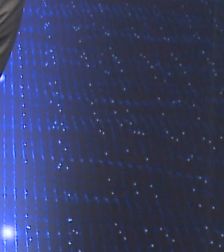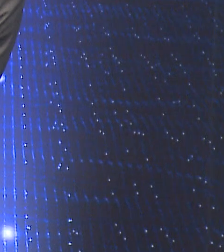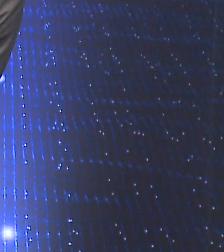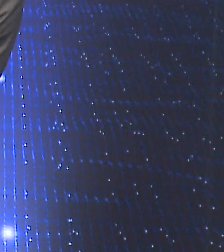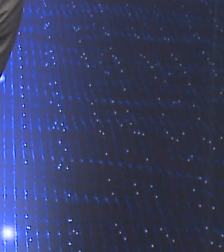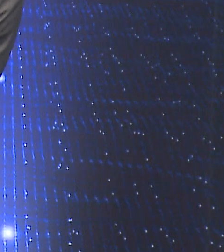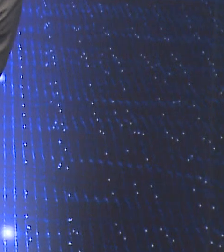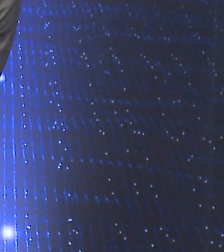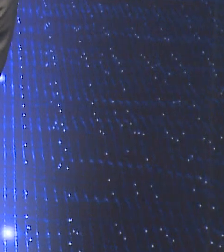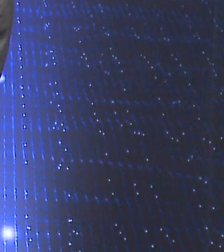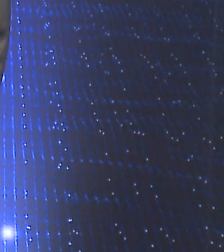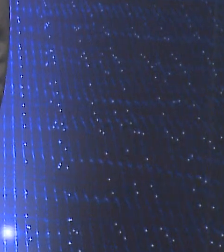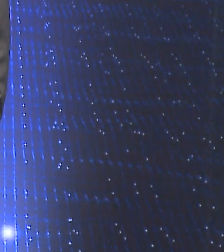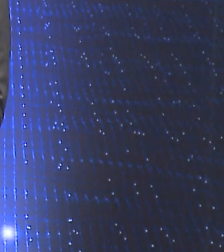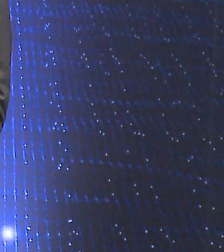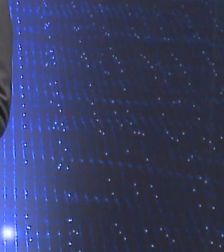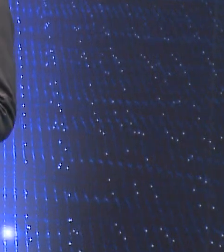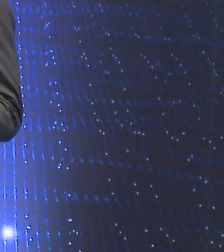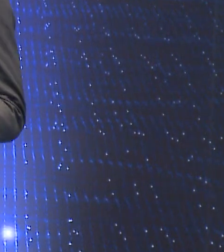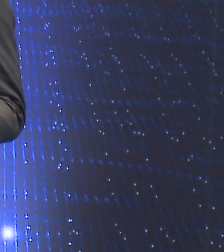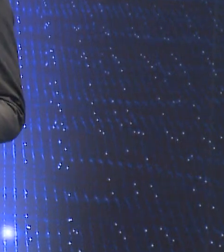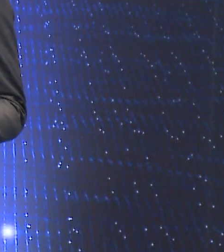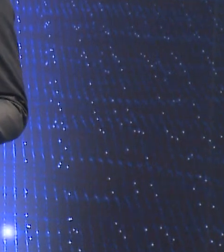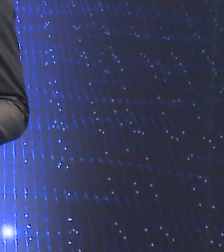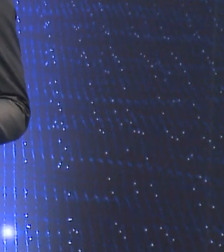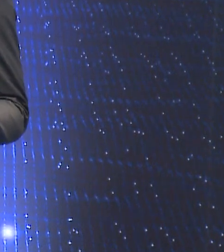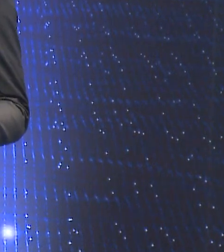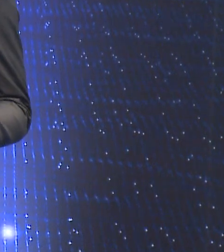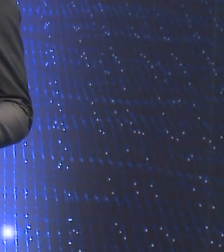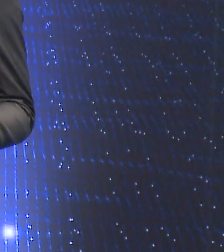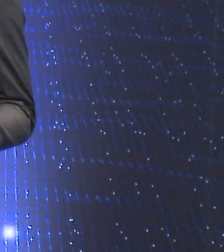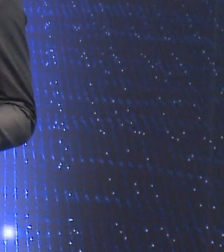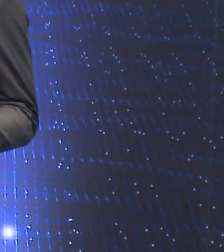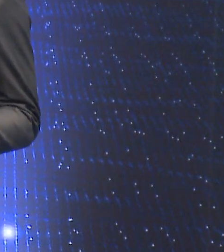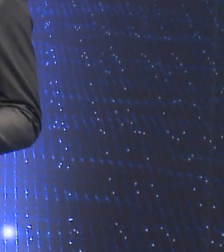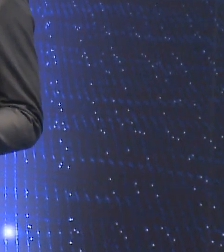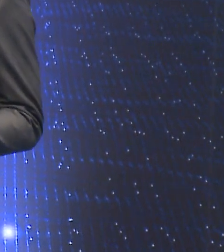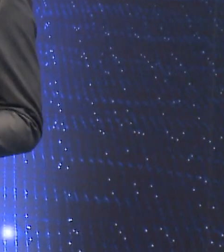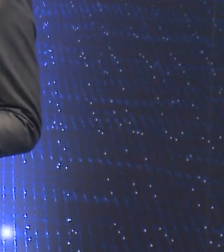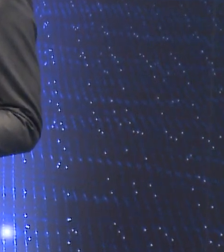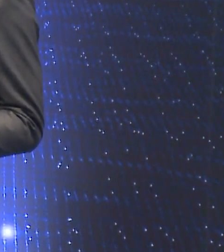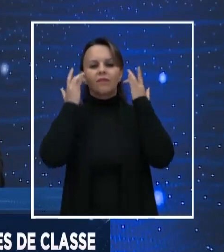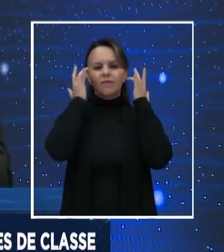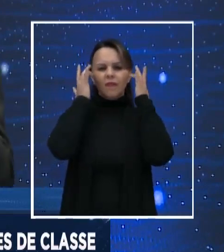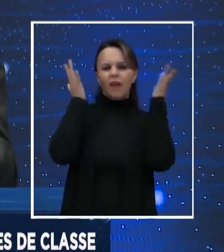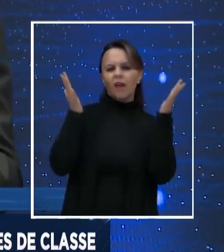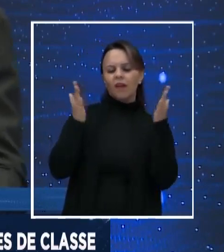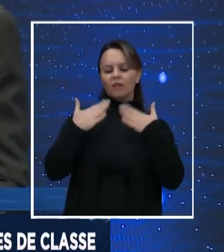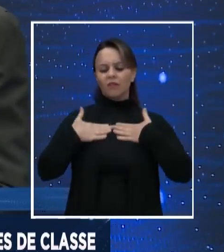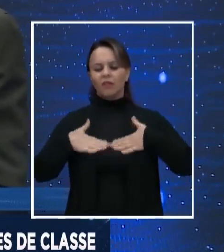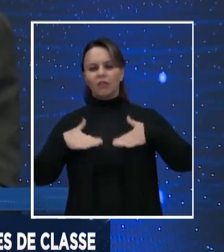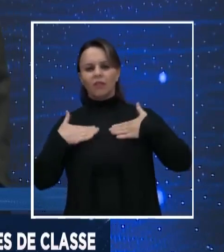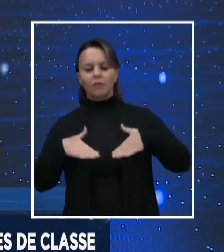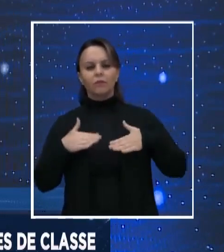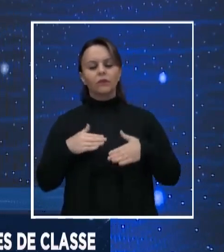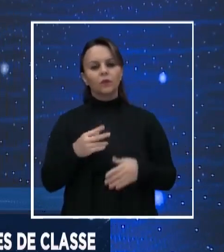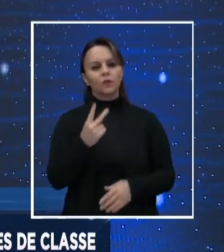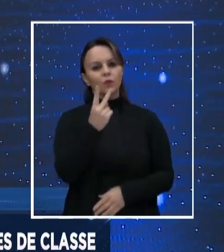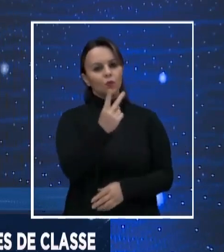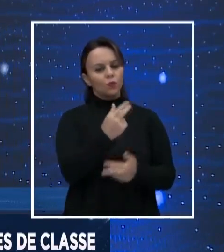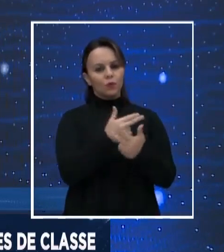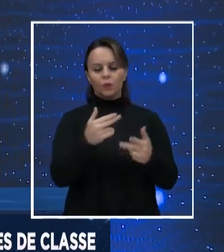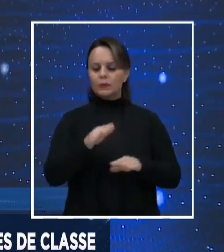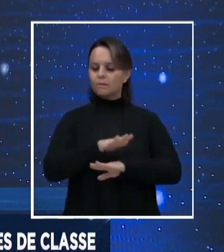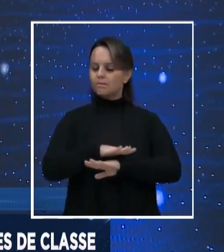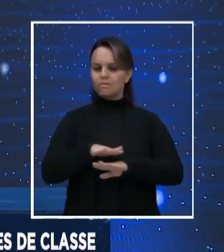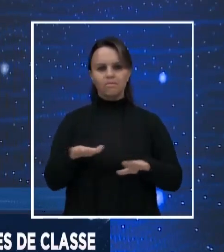também responderam aos questionamentos de entidades representativas de diferentes segmentos. É duas coisas que nós não daremos às